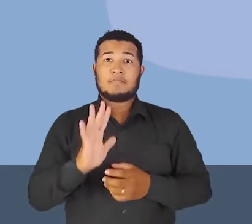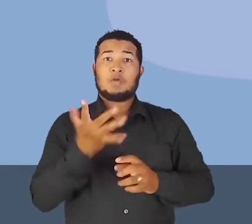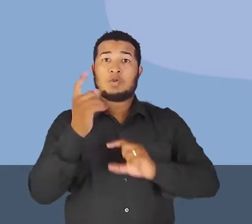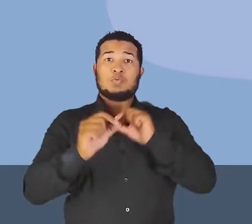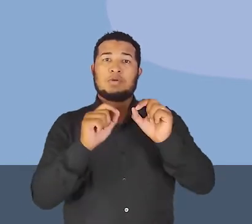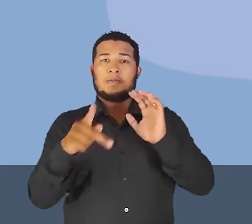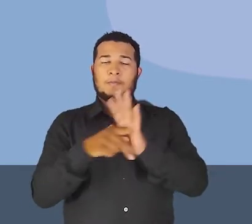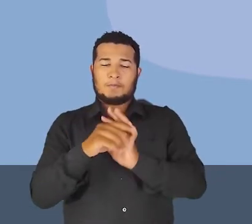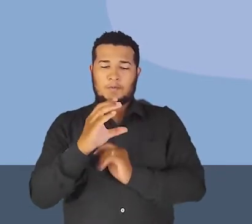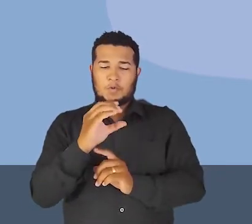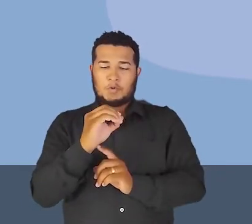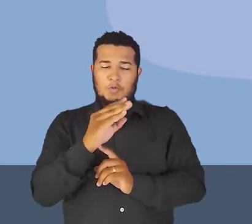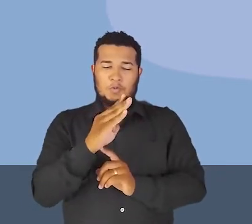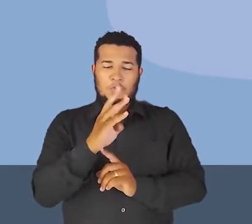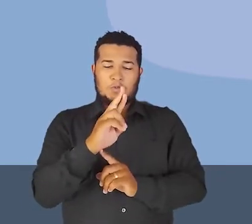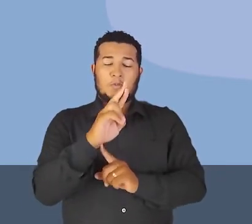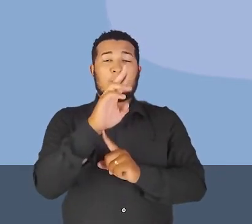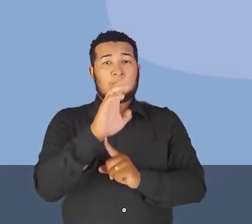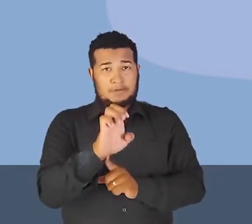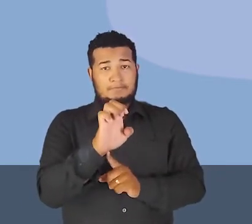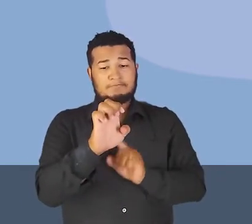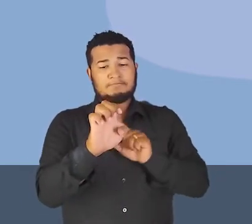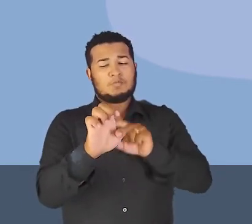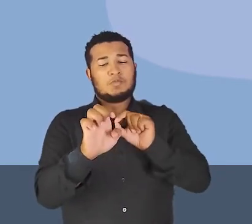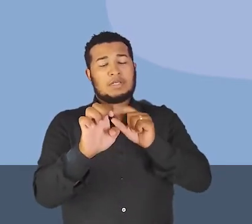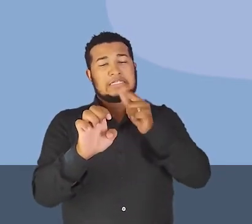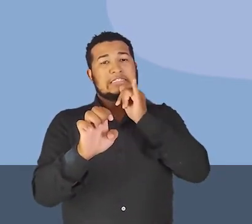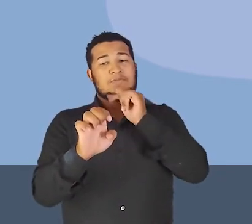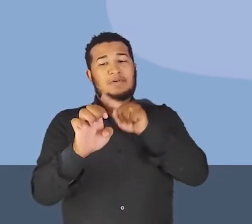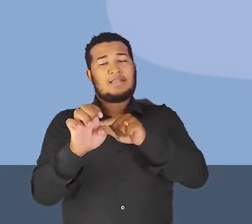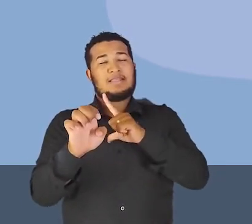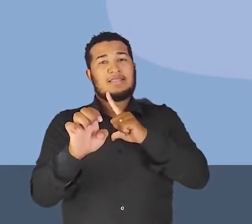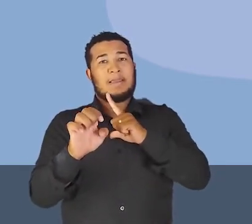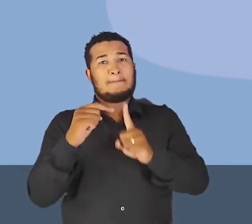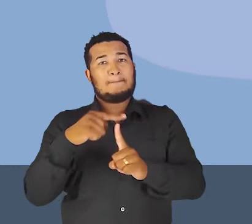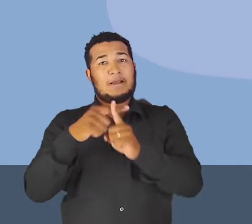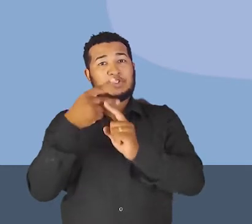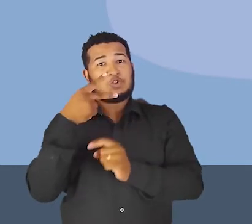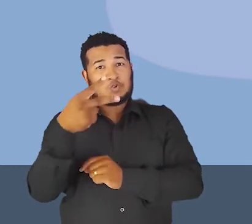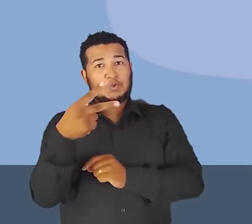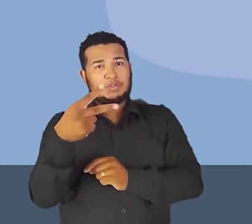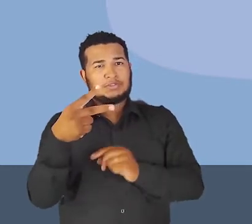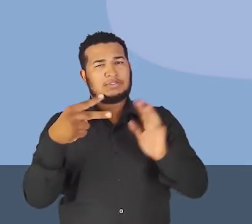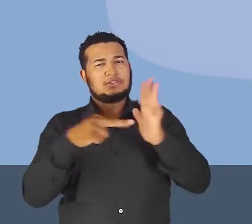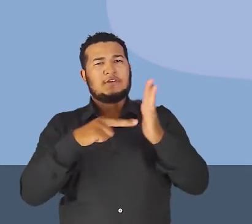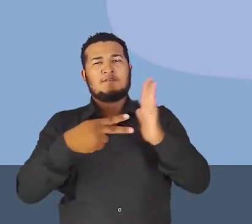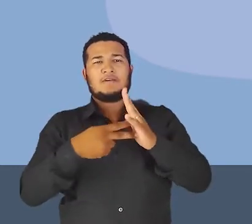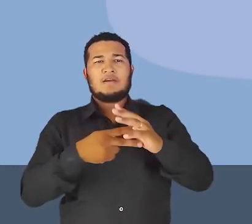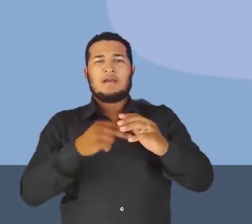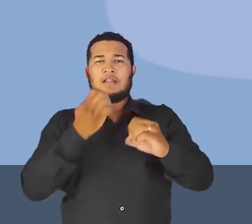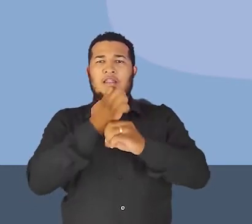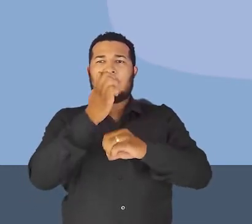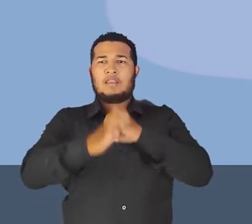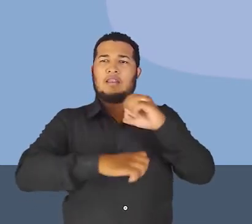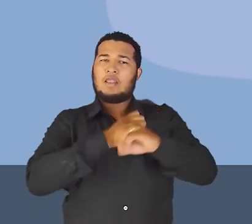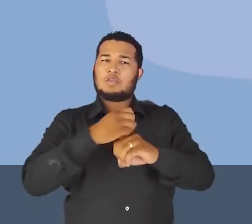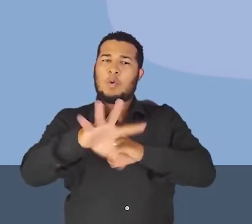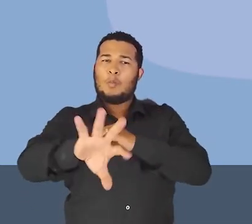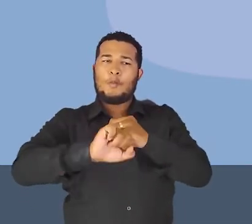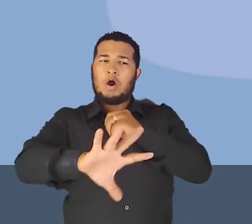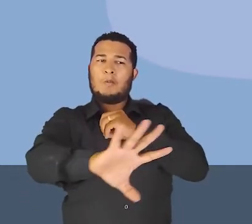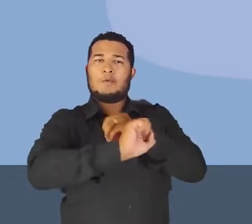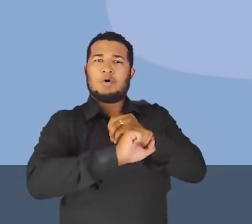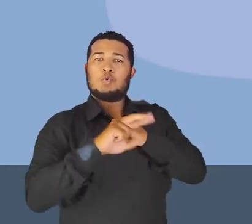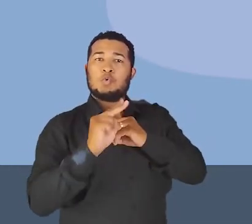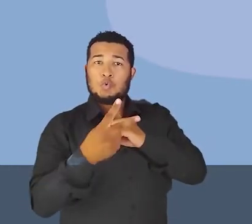com esse cobre? Esse cobre, inicialmente com carga 2, ele vai absorver 2 elétrons e vai reduzir,